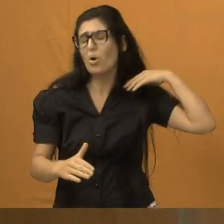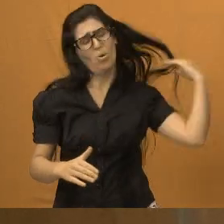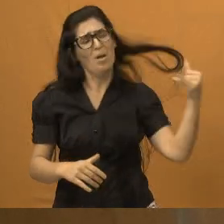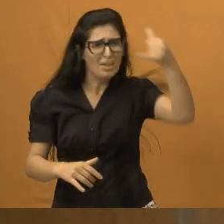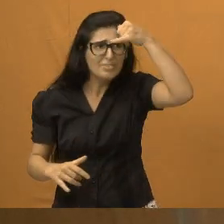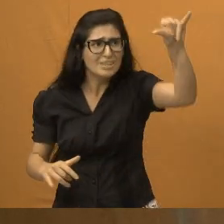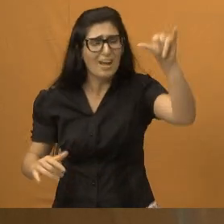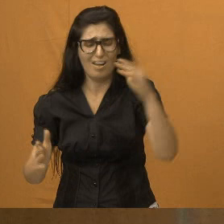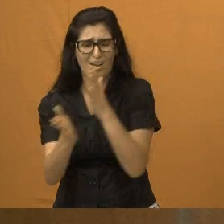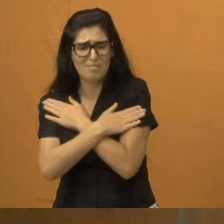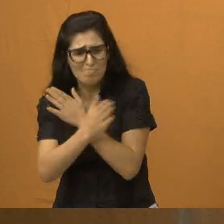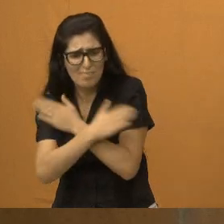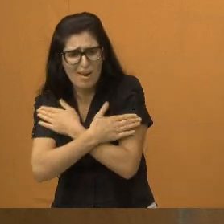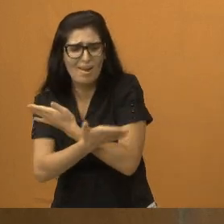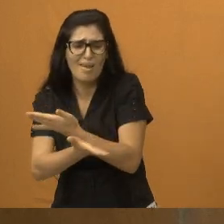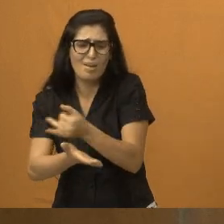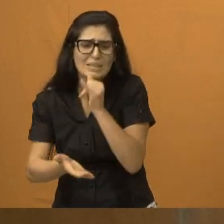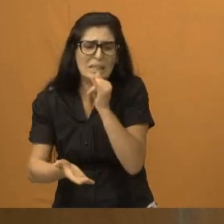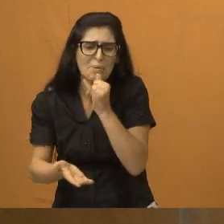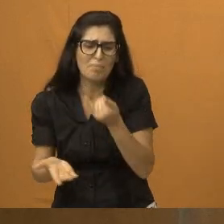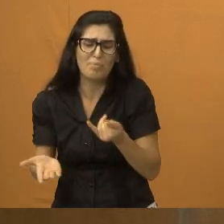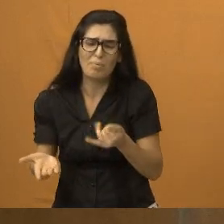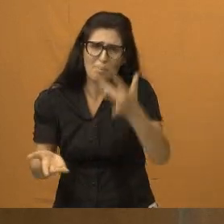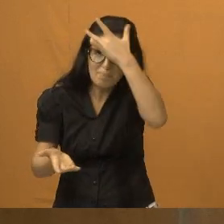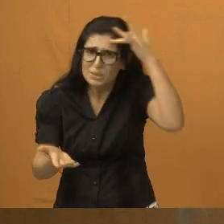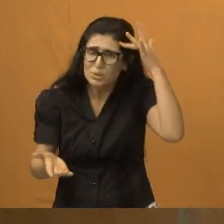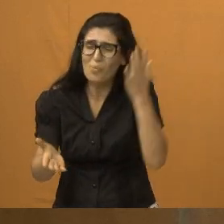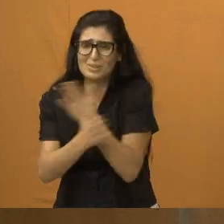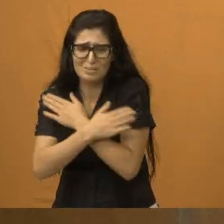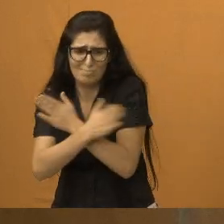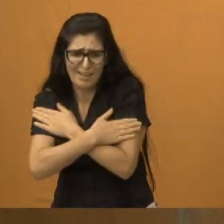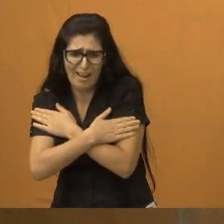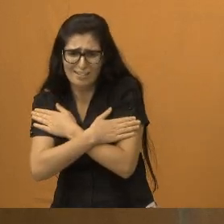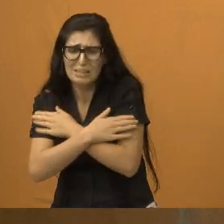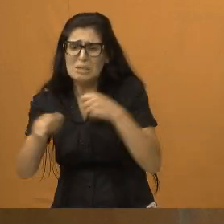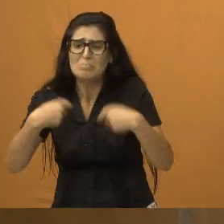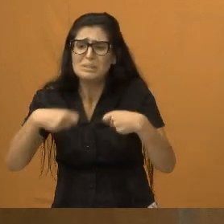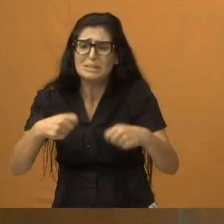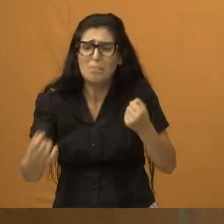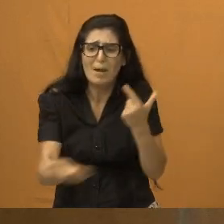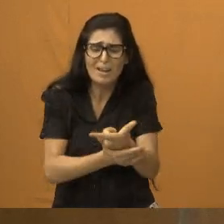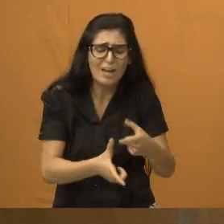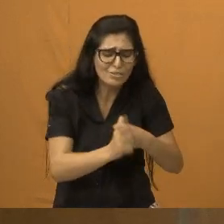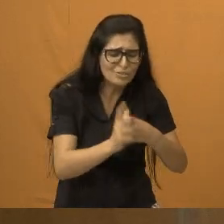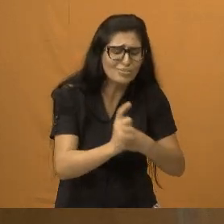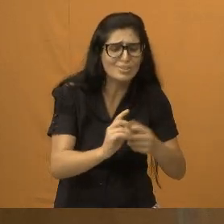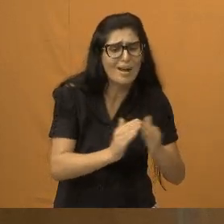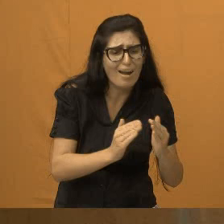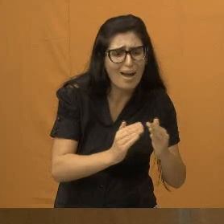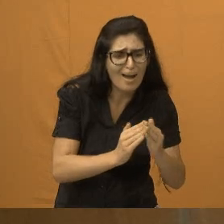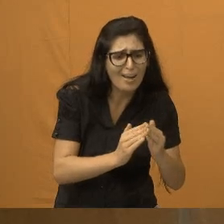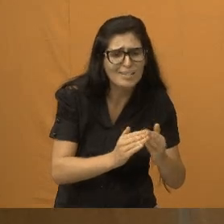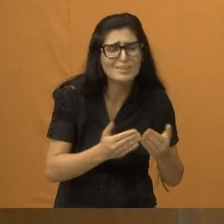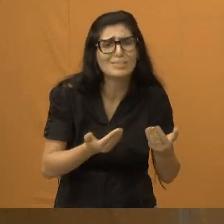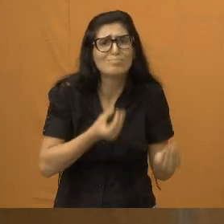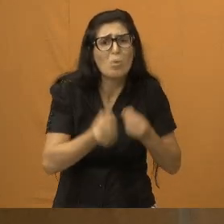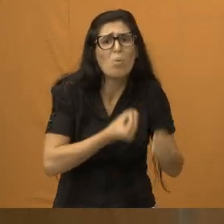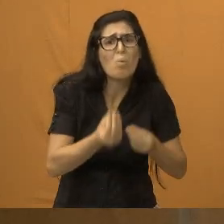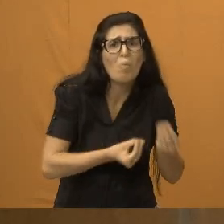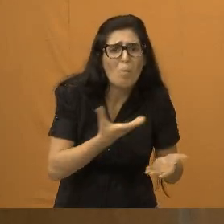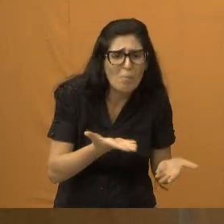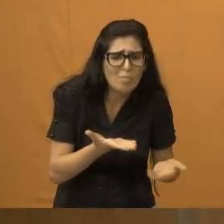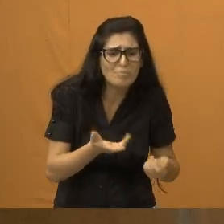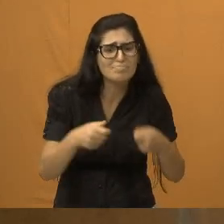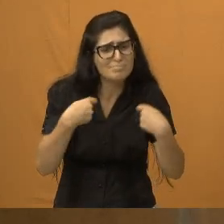ela não pode ter dívidas. Porque muitas vezes o emprego ela é visto, você é adimplente. E se você está adimplente, né, abrindo essa